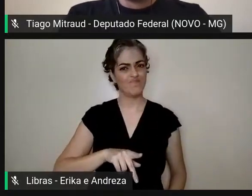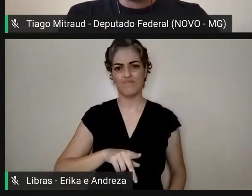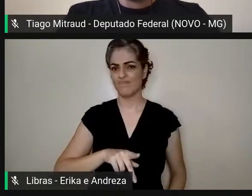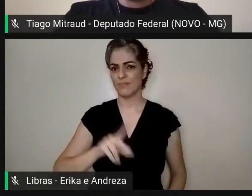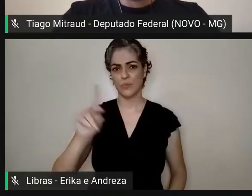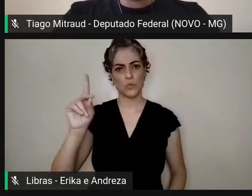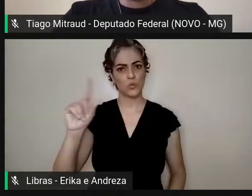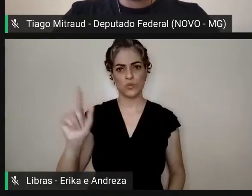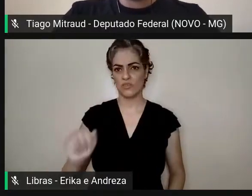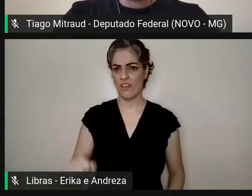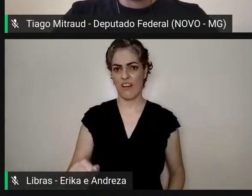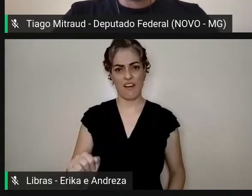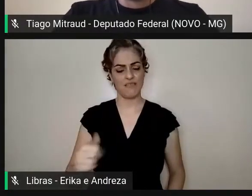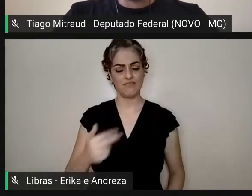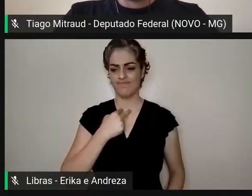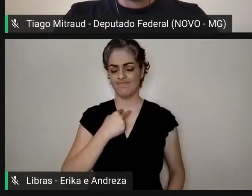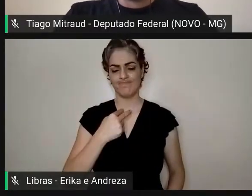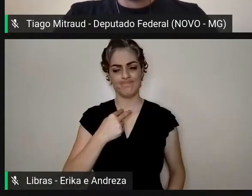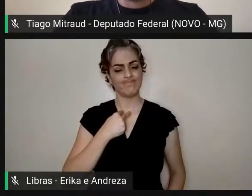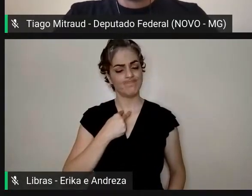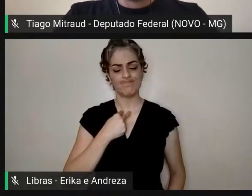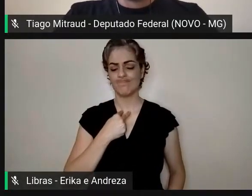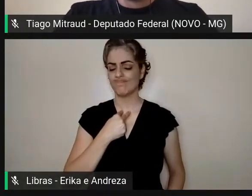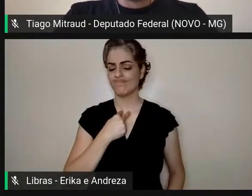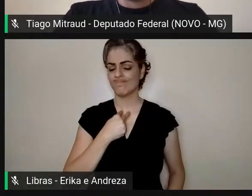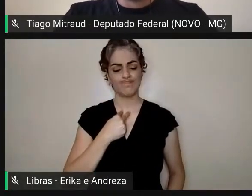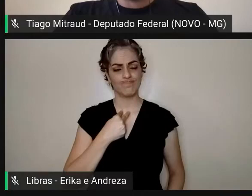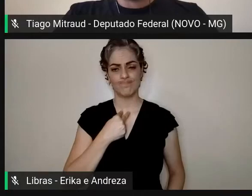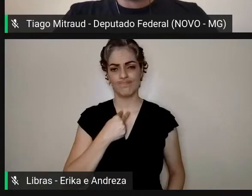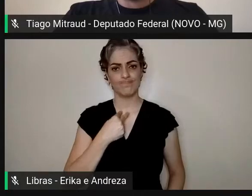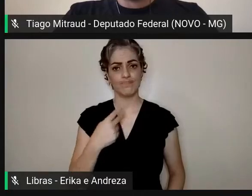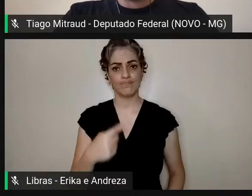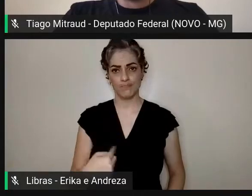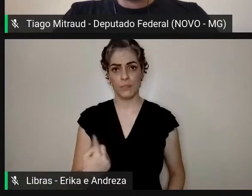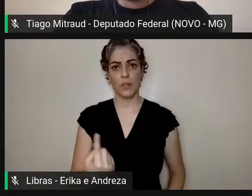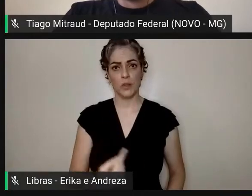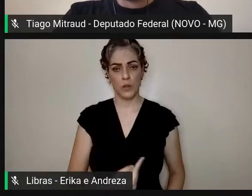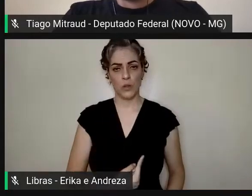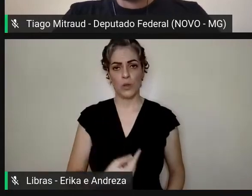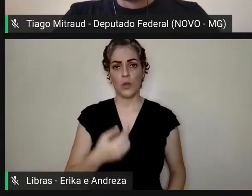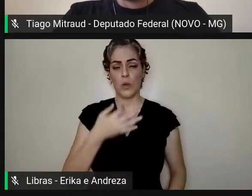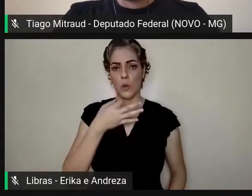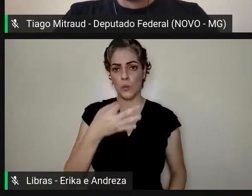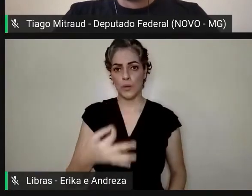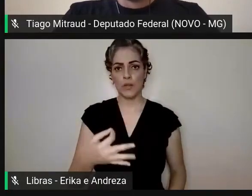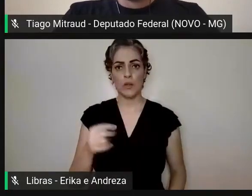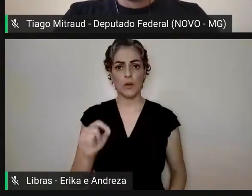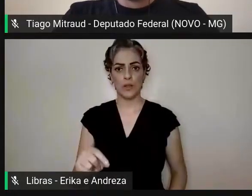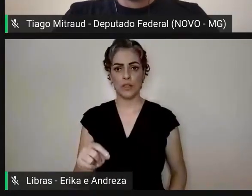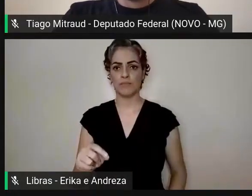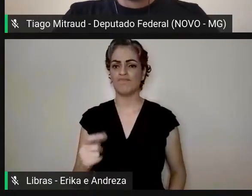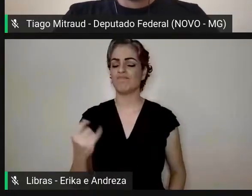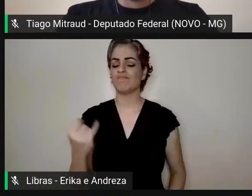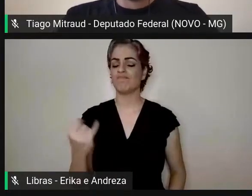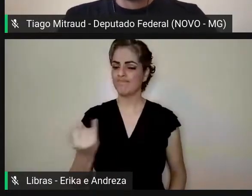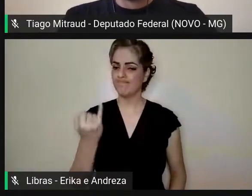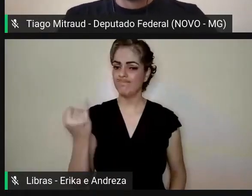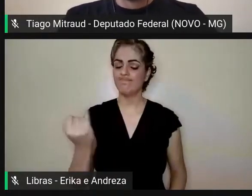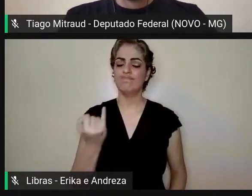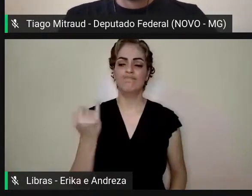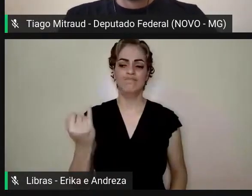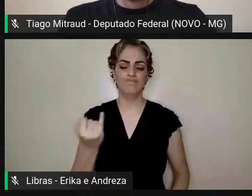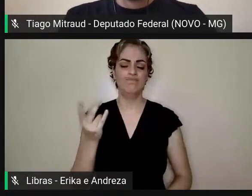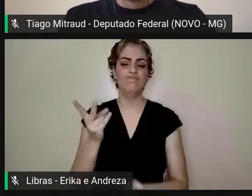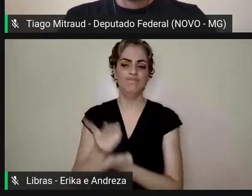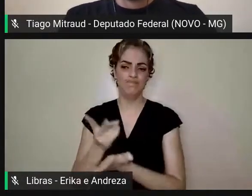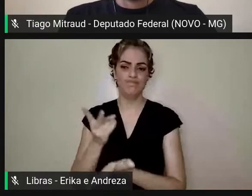dá. Então, é muito, para nós, é uma questão muito importante a manutenção da estabilidade